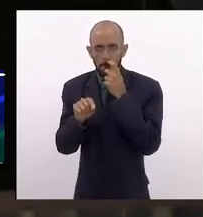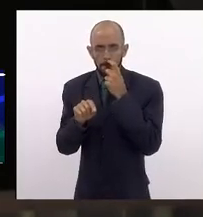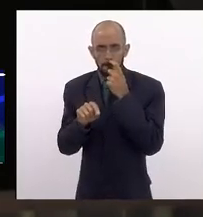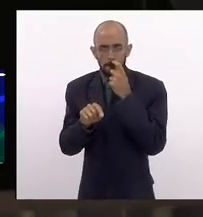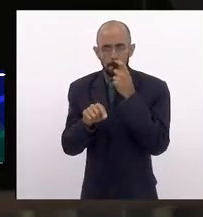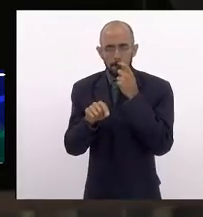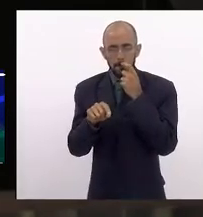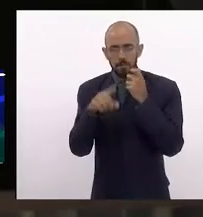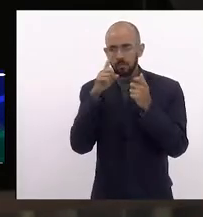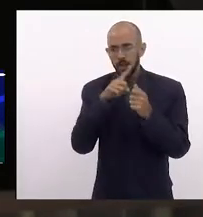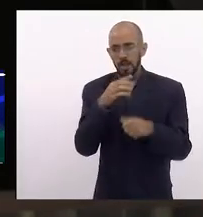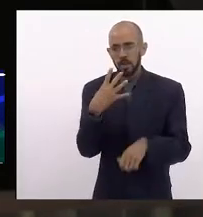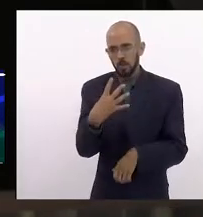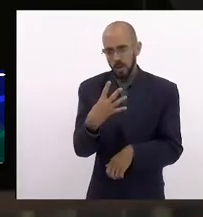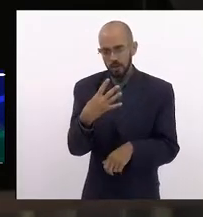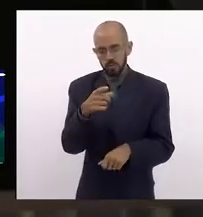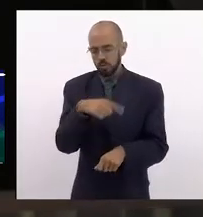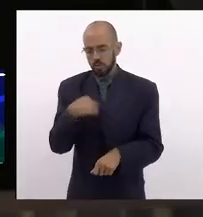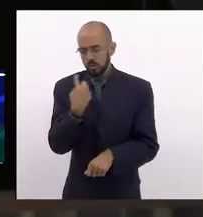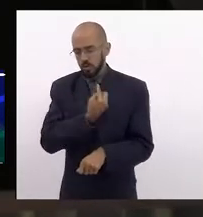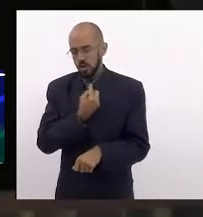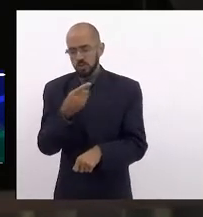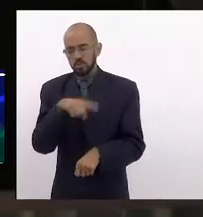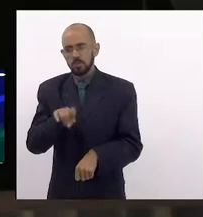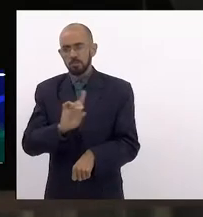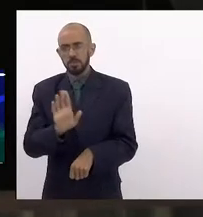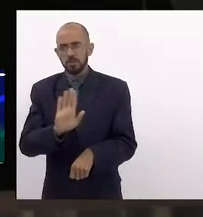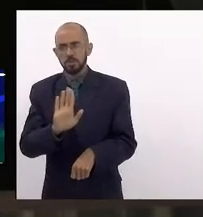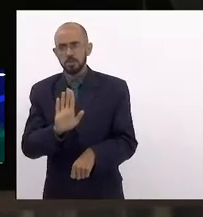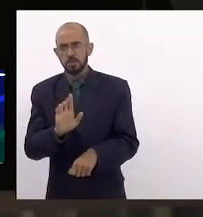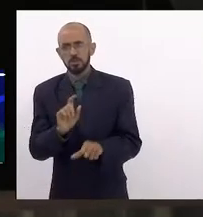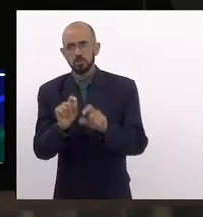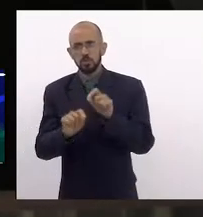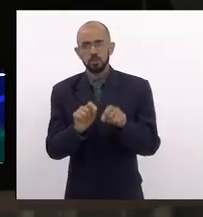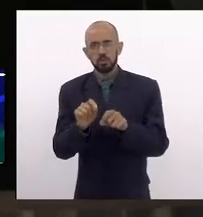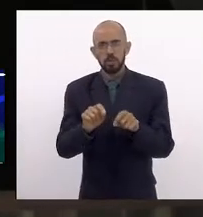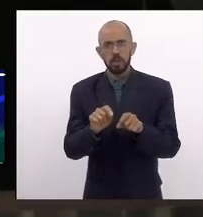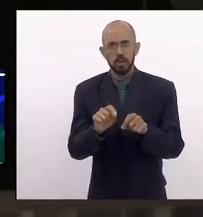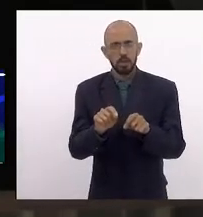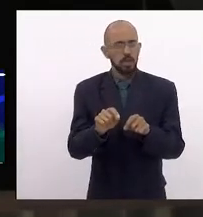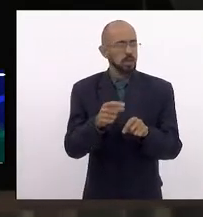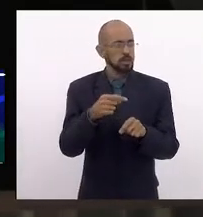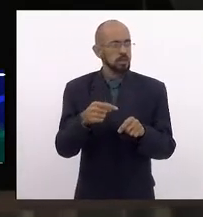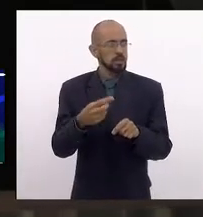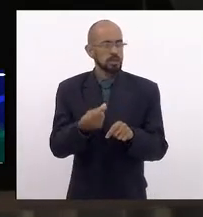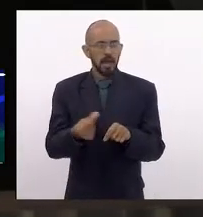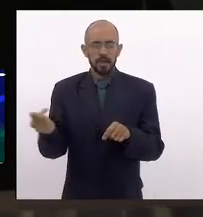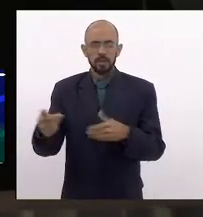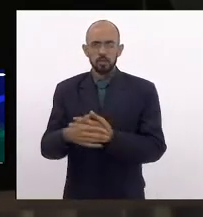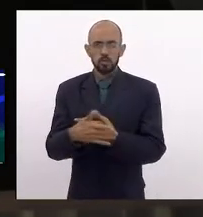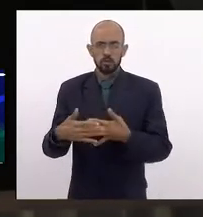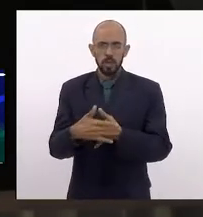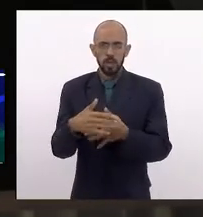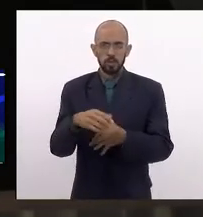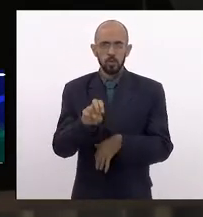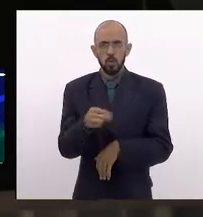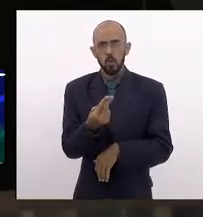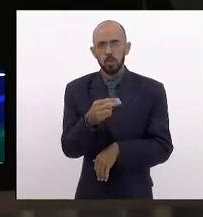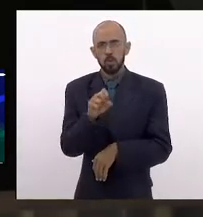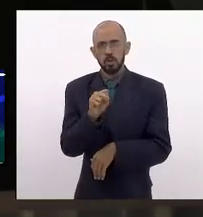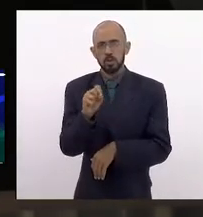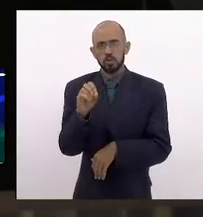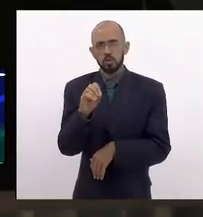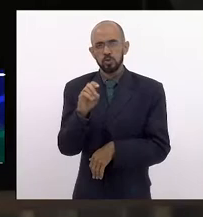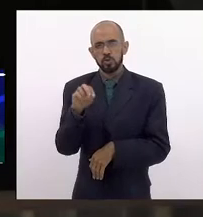quatro que nós não precisamos né Sá o centro da cidade da zona sul da